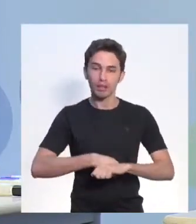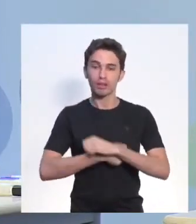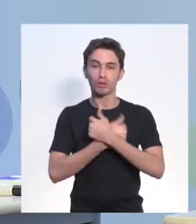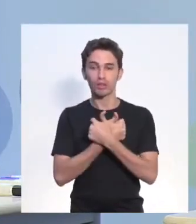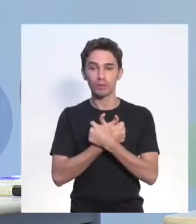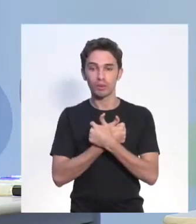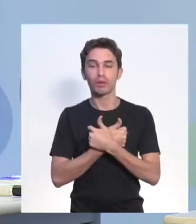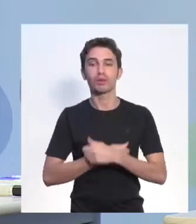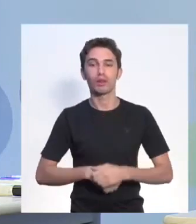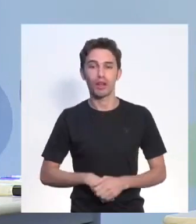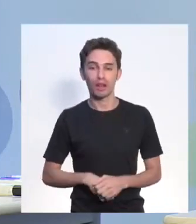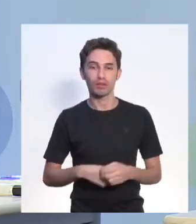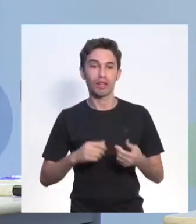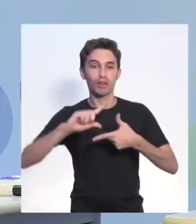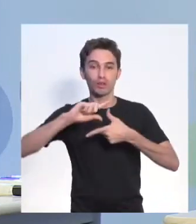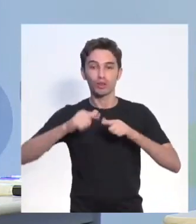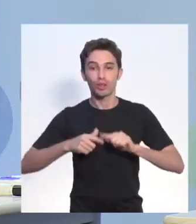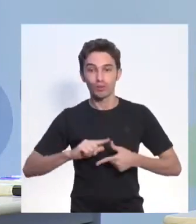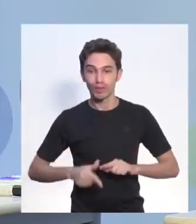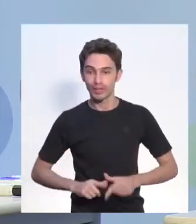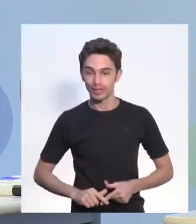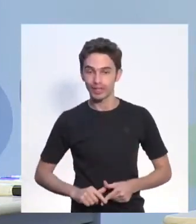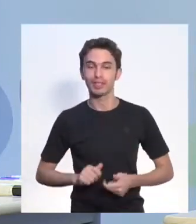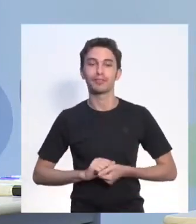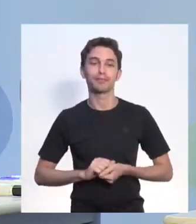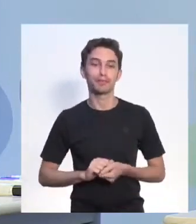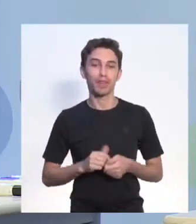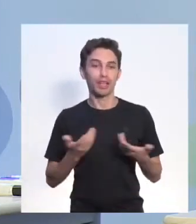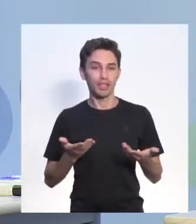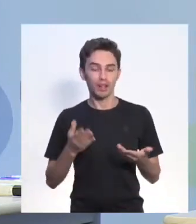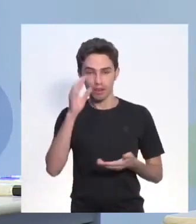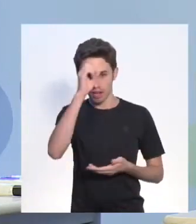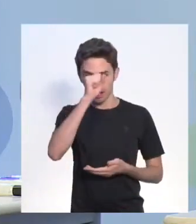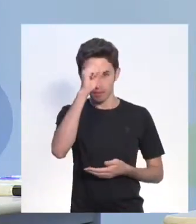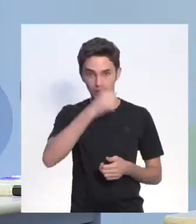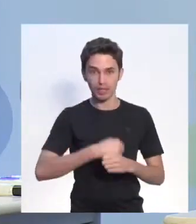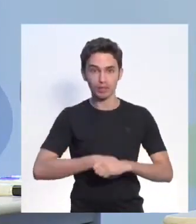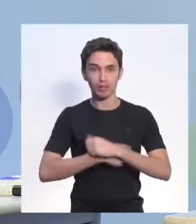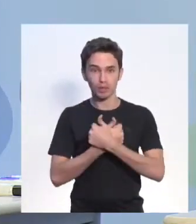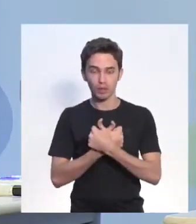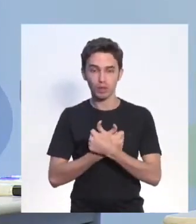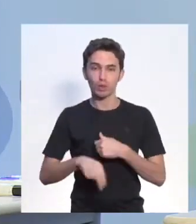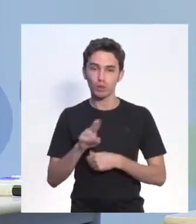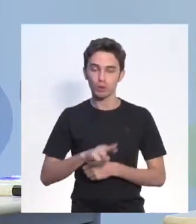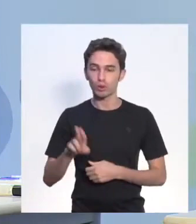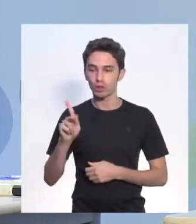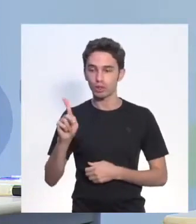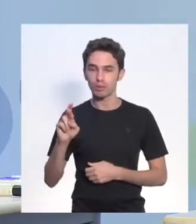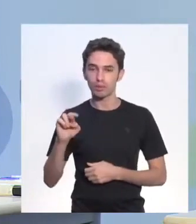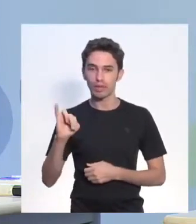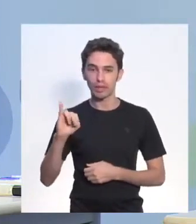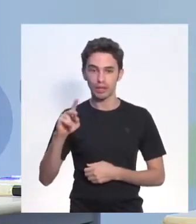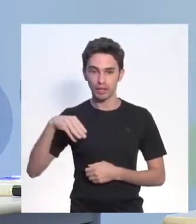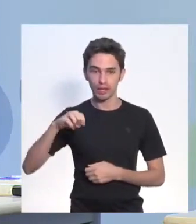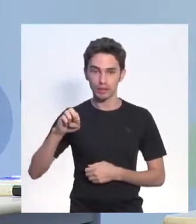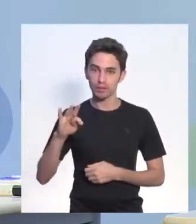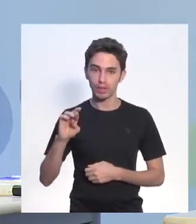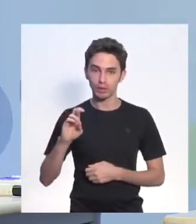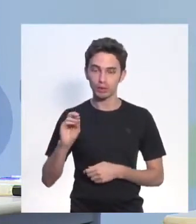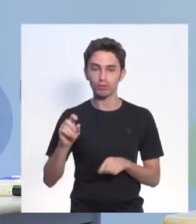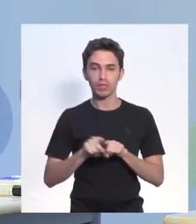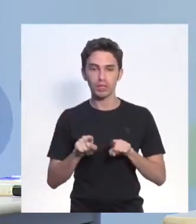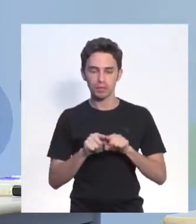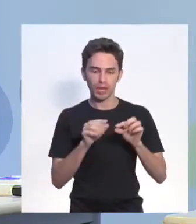primeiro grau na geometria. Nós vamos usar equações do primeiro grau em perímetro e área de algumas figuras. Tá